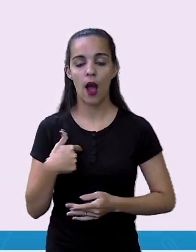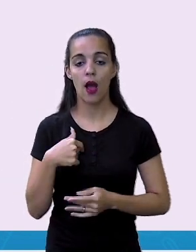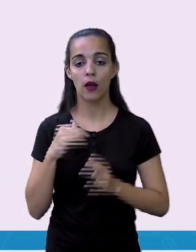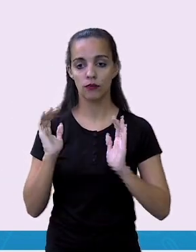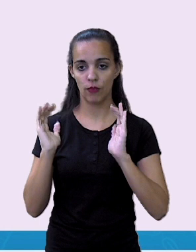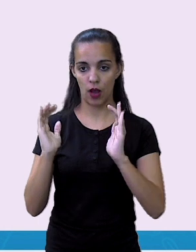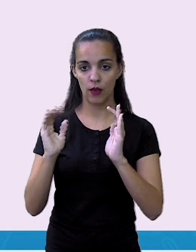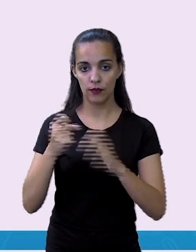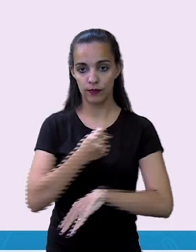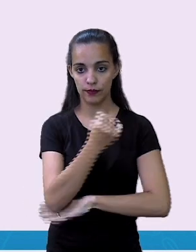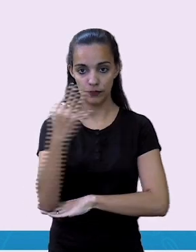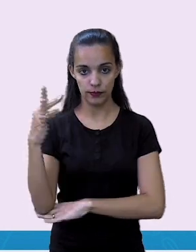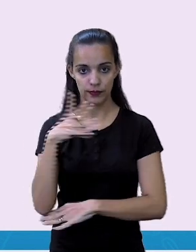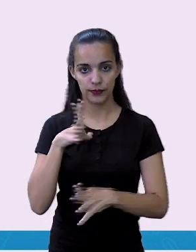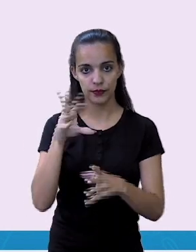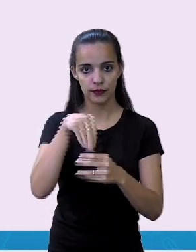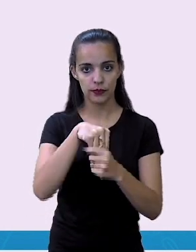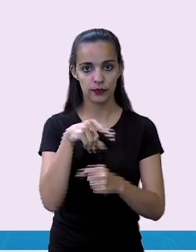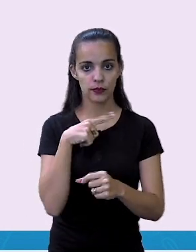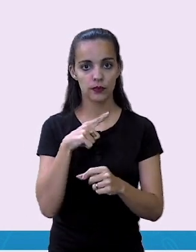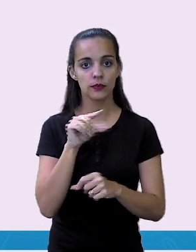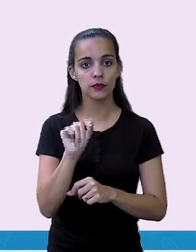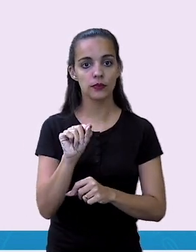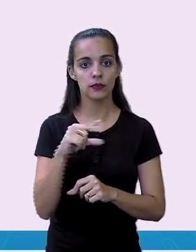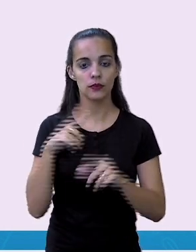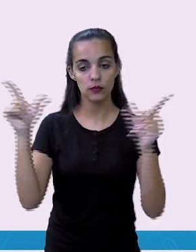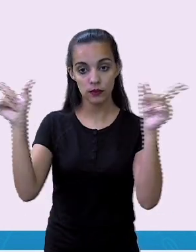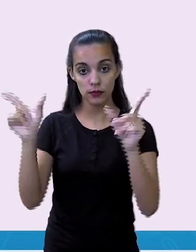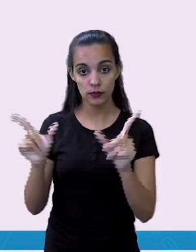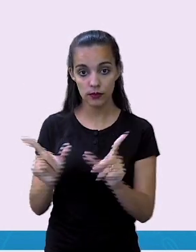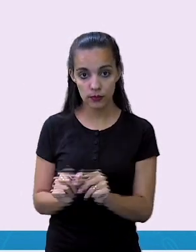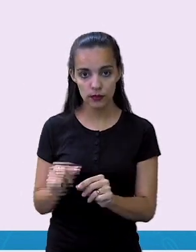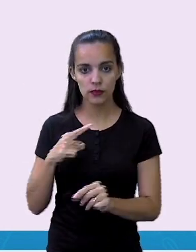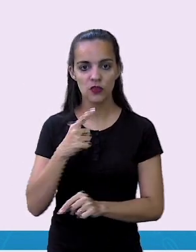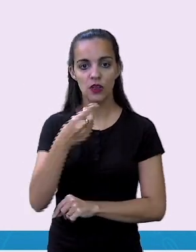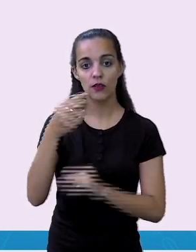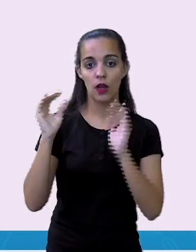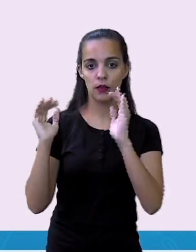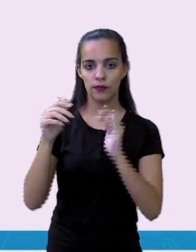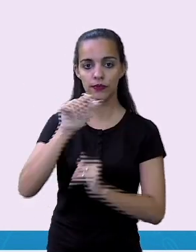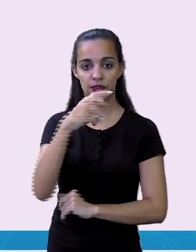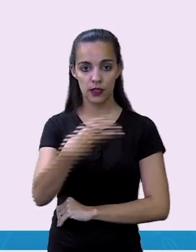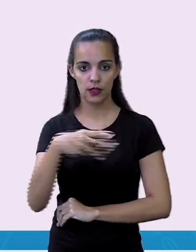ser 3A menos 2B